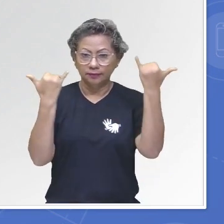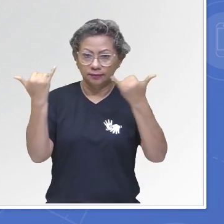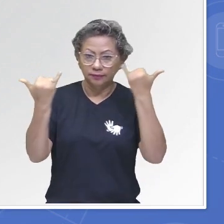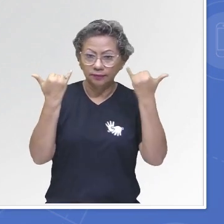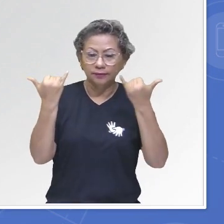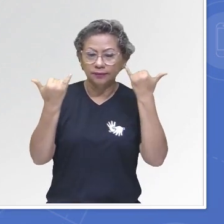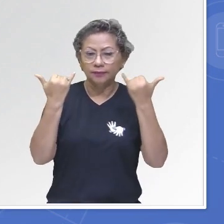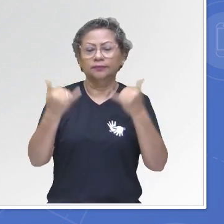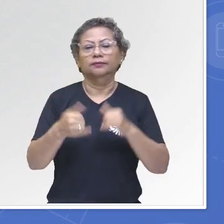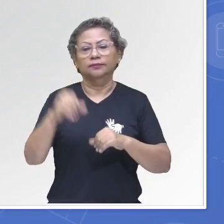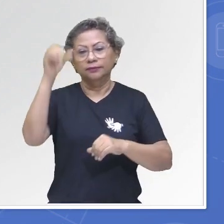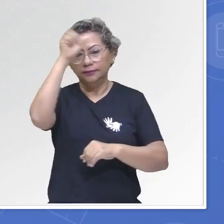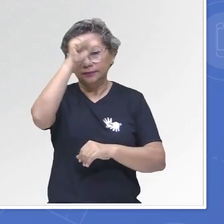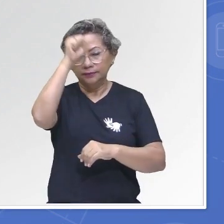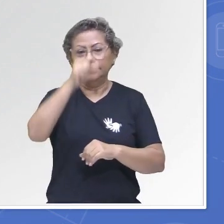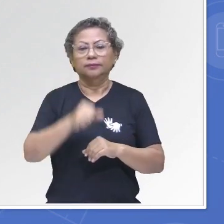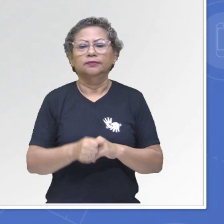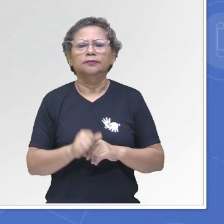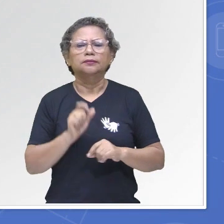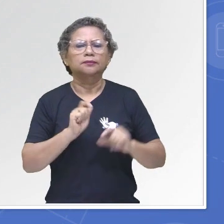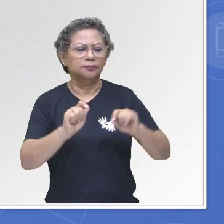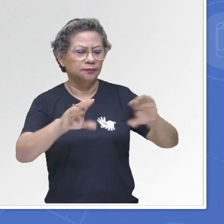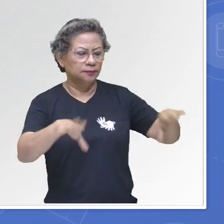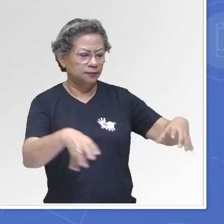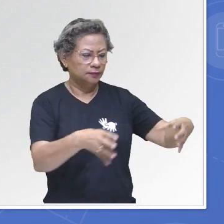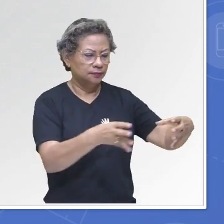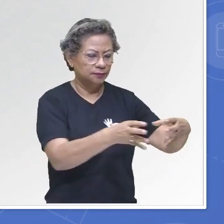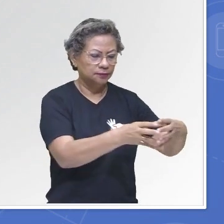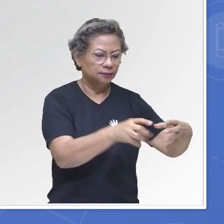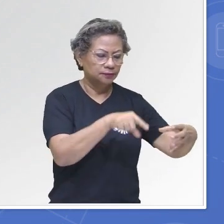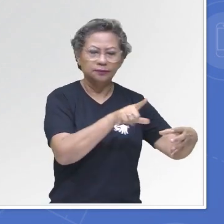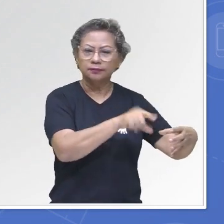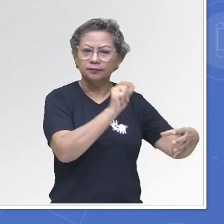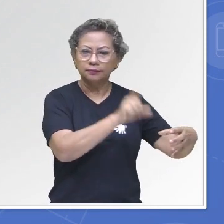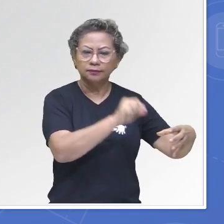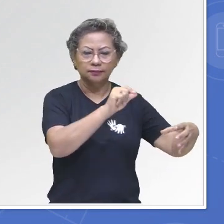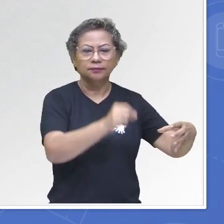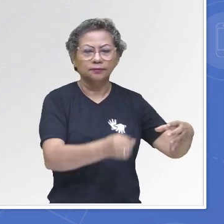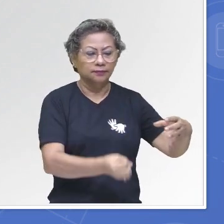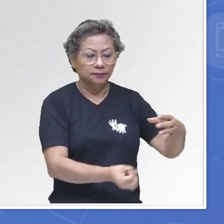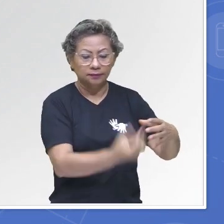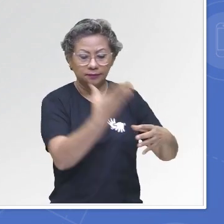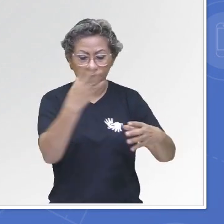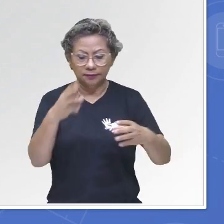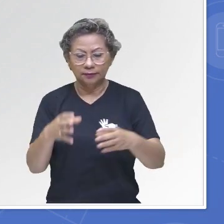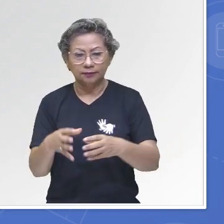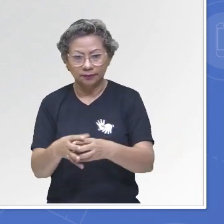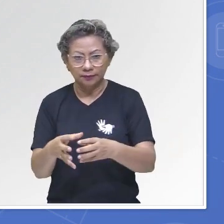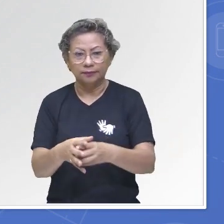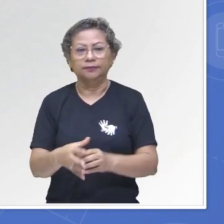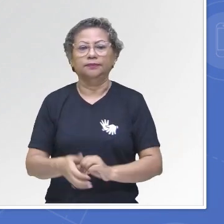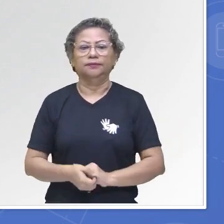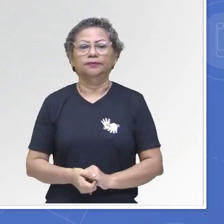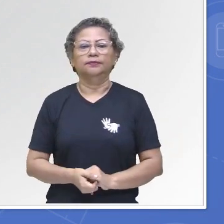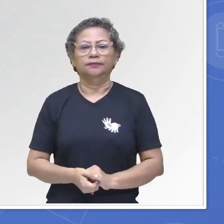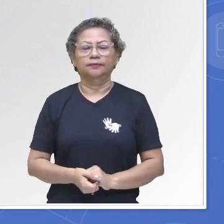maneira de coletarmos a amostra, que é a aleatória sistemática. Olha só como é que ela é. Os membros da